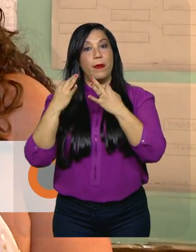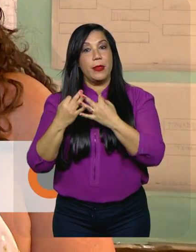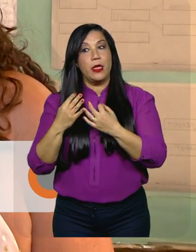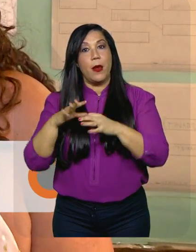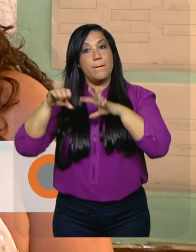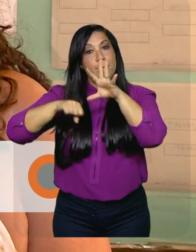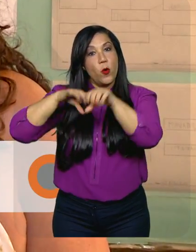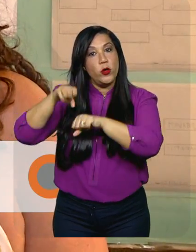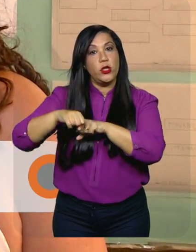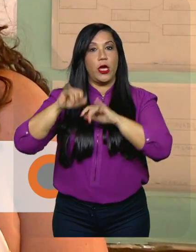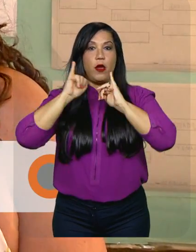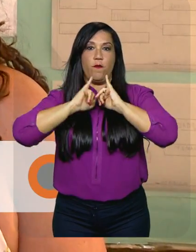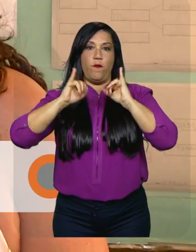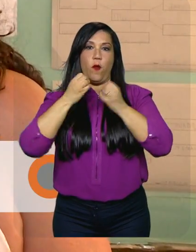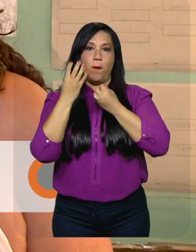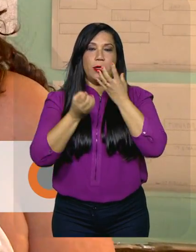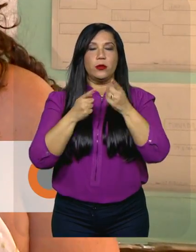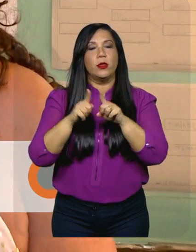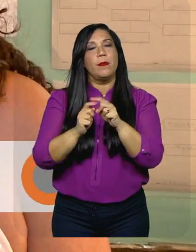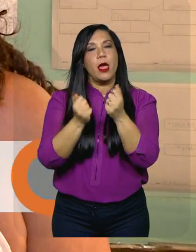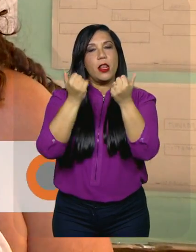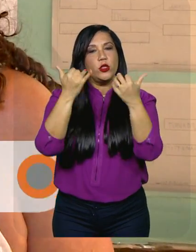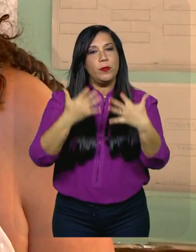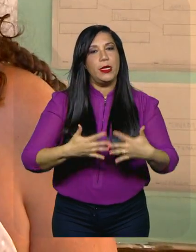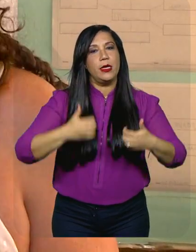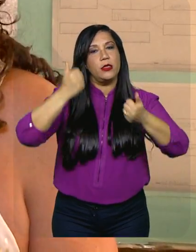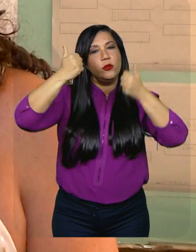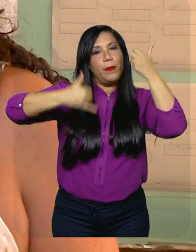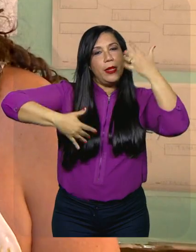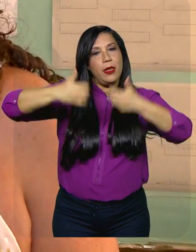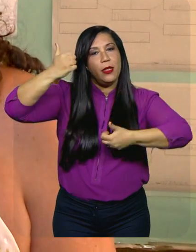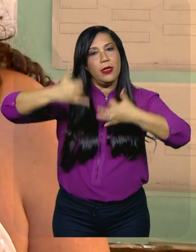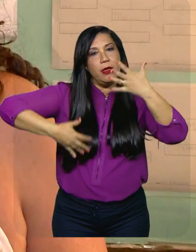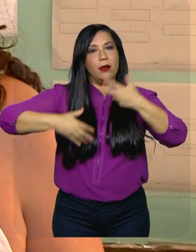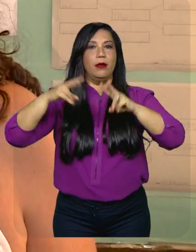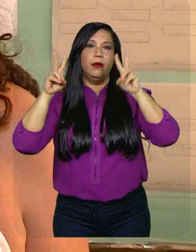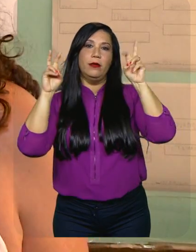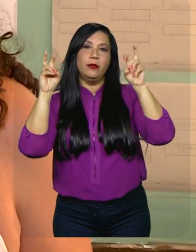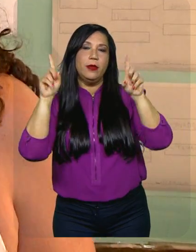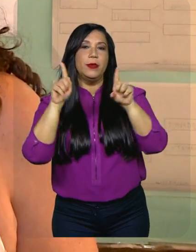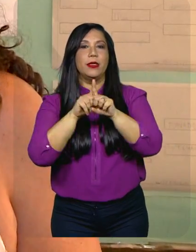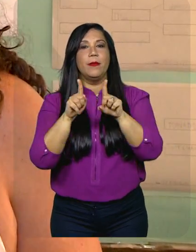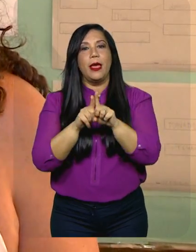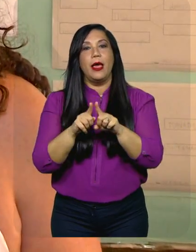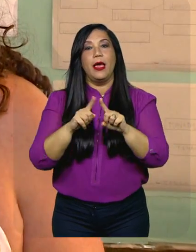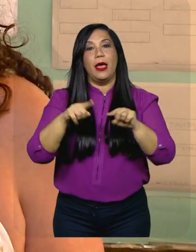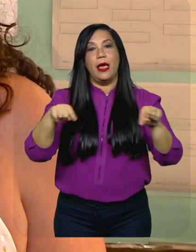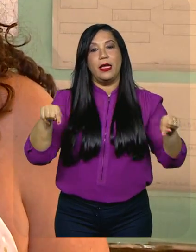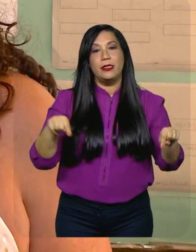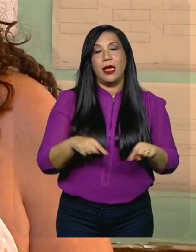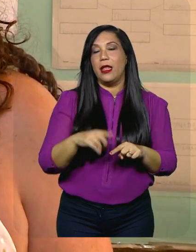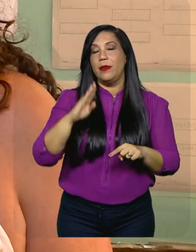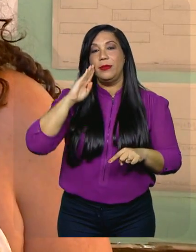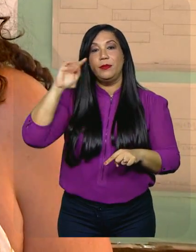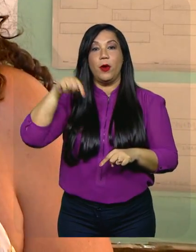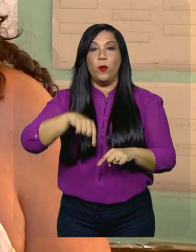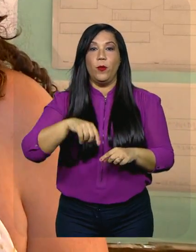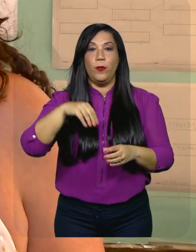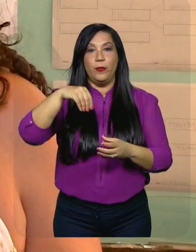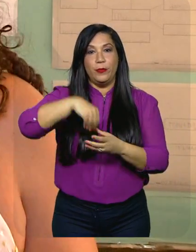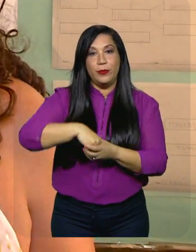informação e para que ela fale sobre aquele assunto e construa. Então, a sala tem formalmente